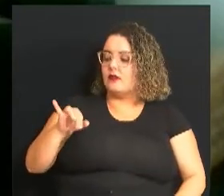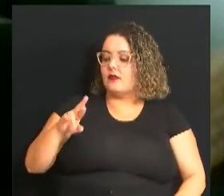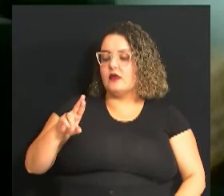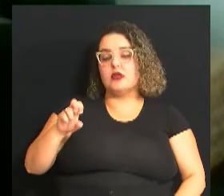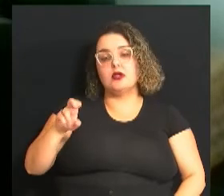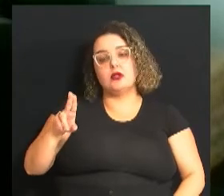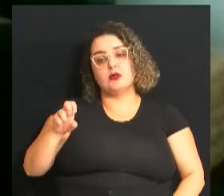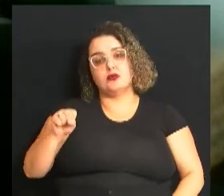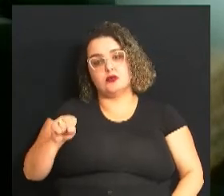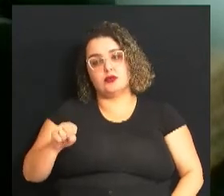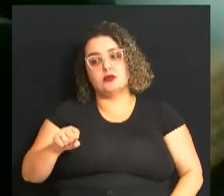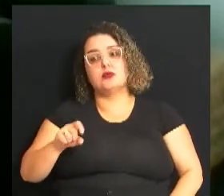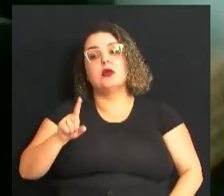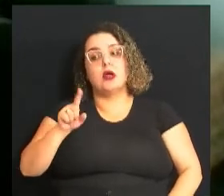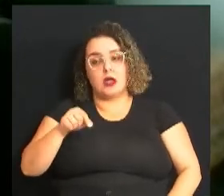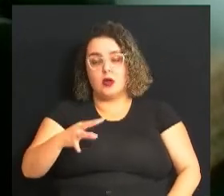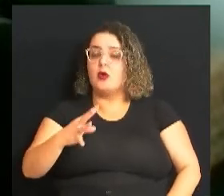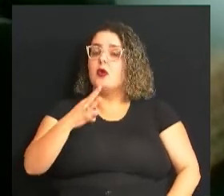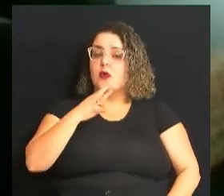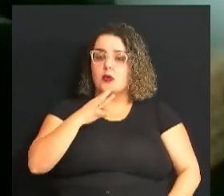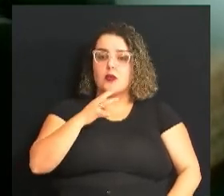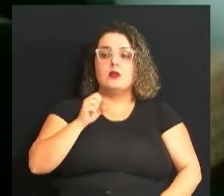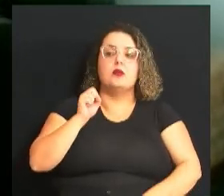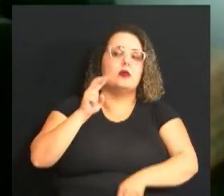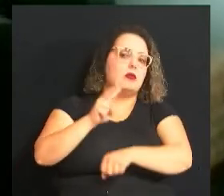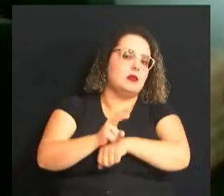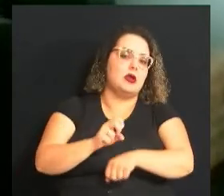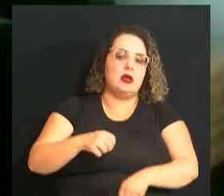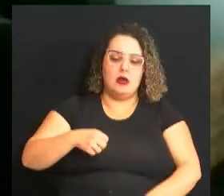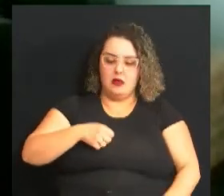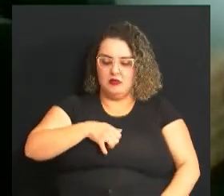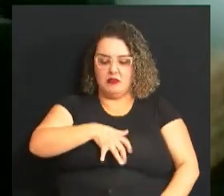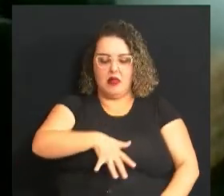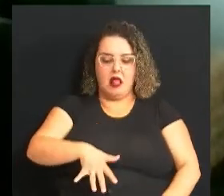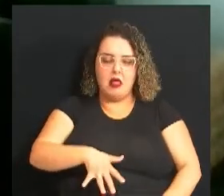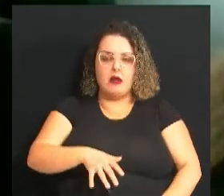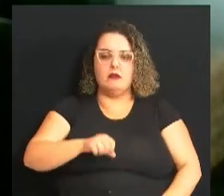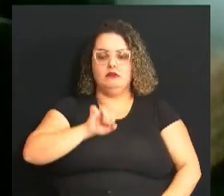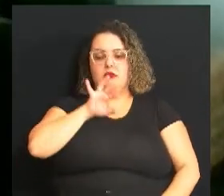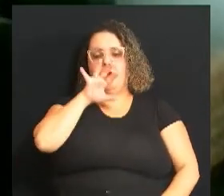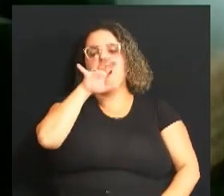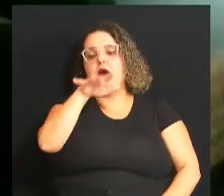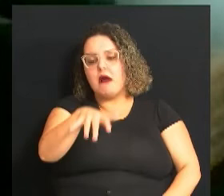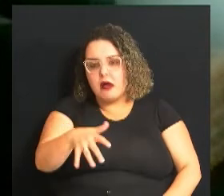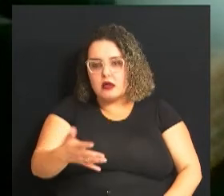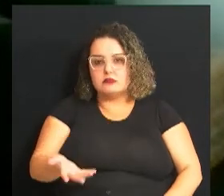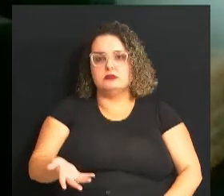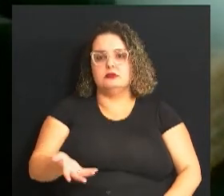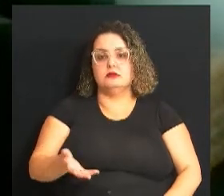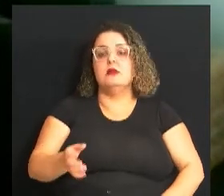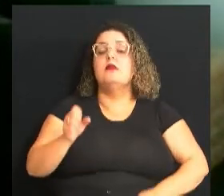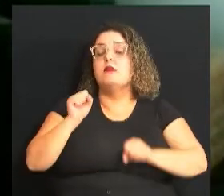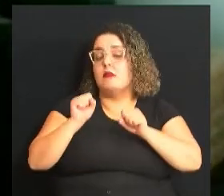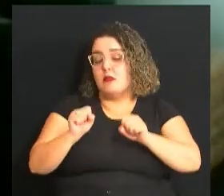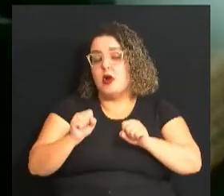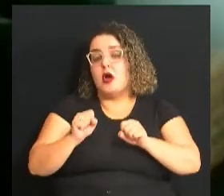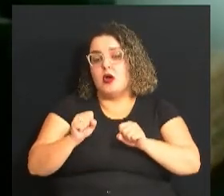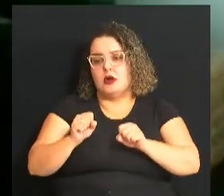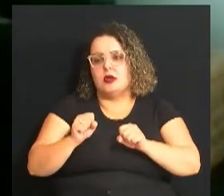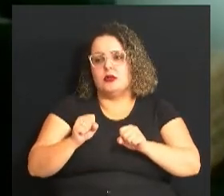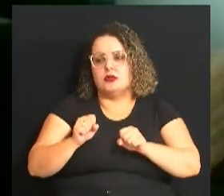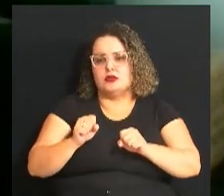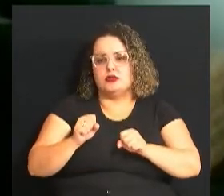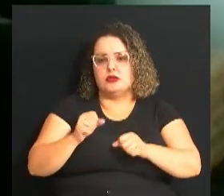conhece que pode dar diarreia, vômito, em algumas situações pode comprometer um pouco o fígado,